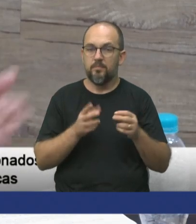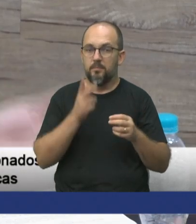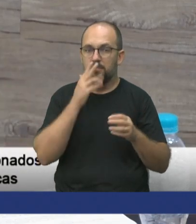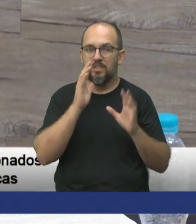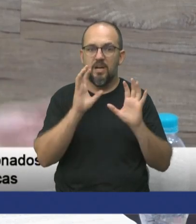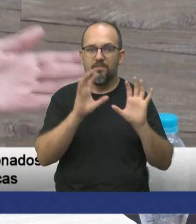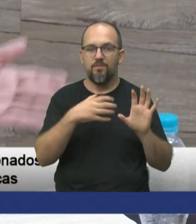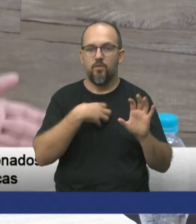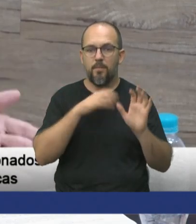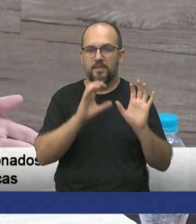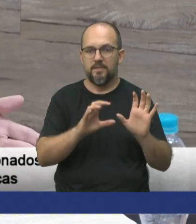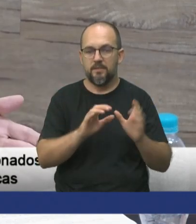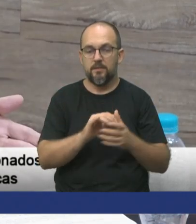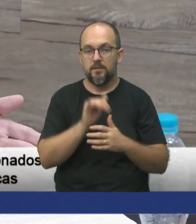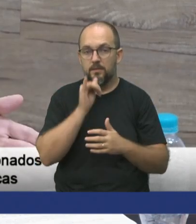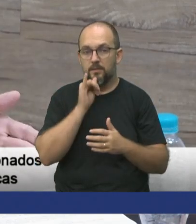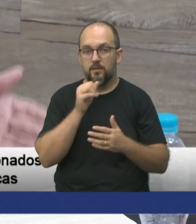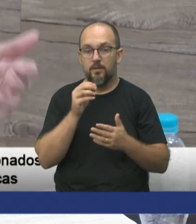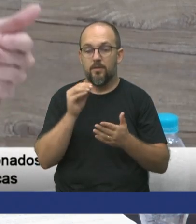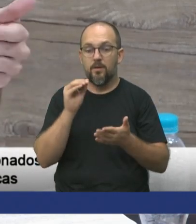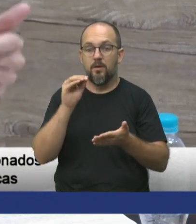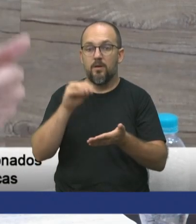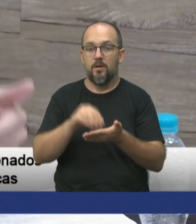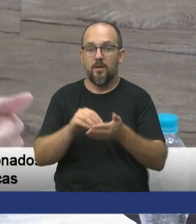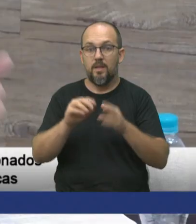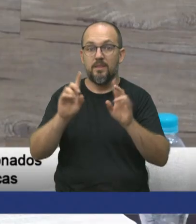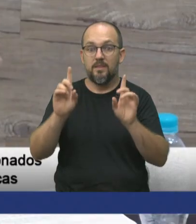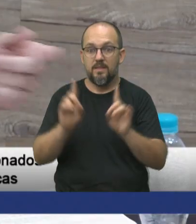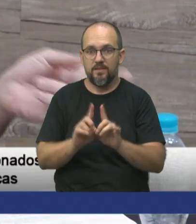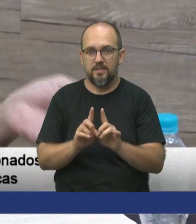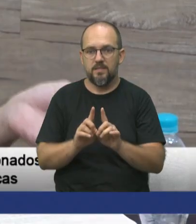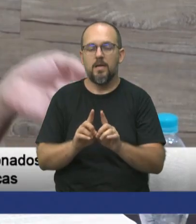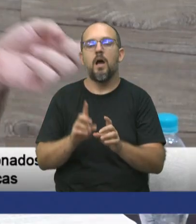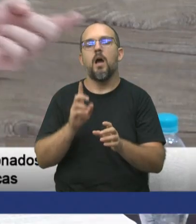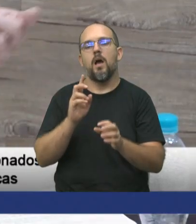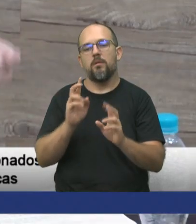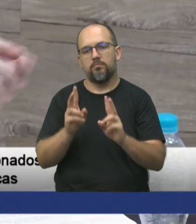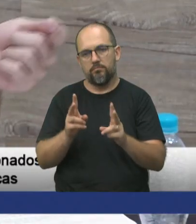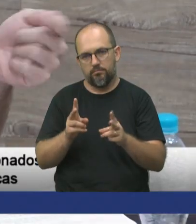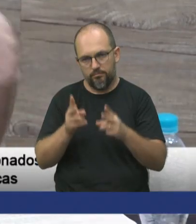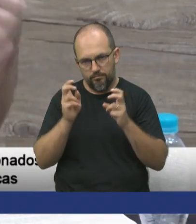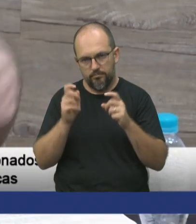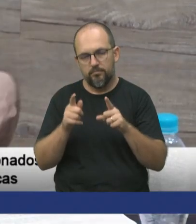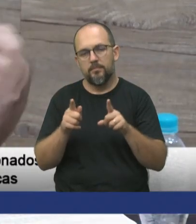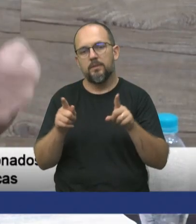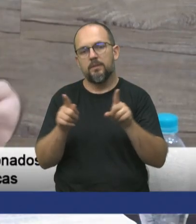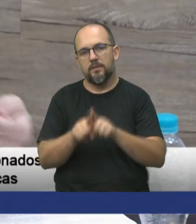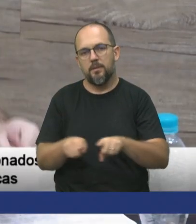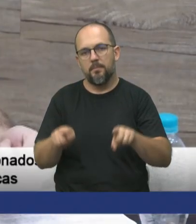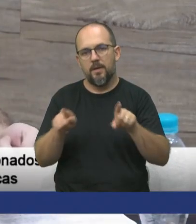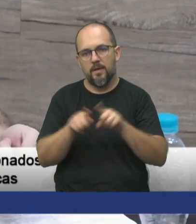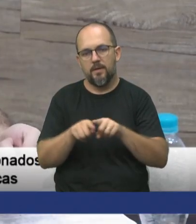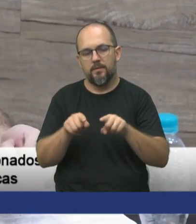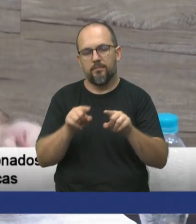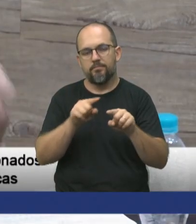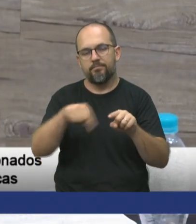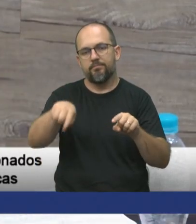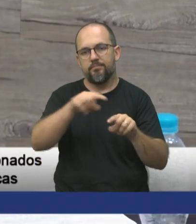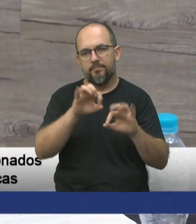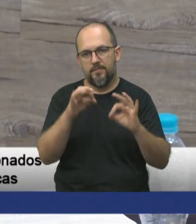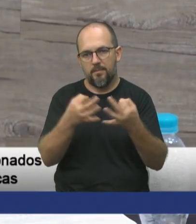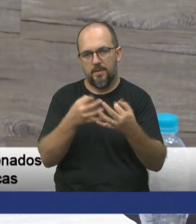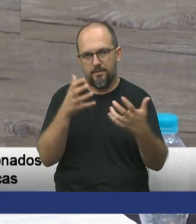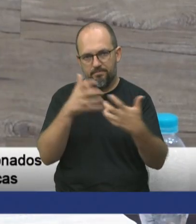dessa forma. Quando você coloca a deficiência, aí a gente consegue identificar que essa reprodução também alcança essas famílias. E